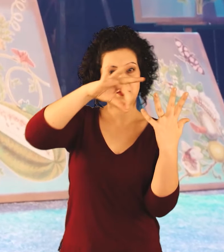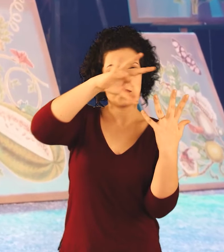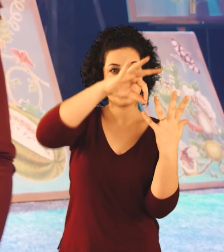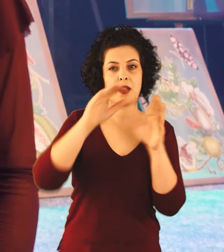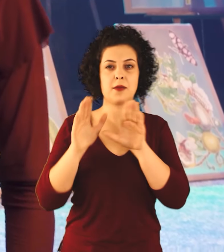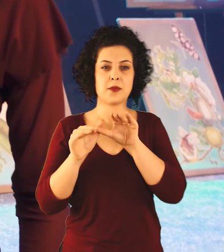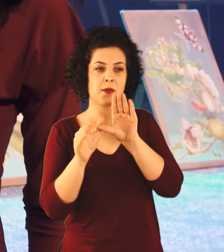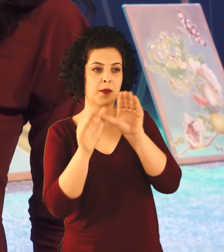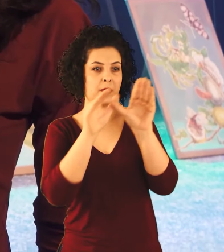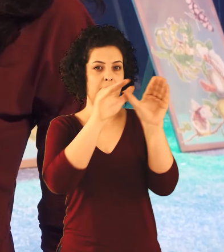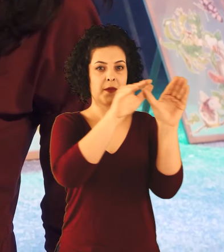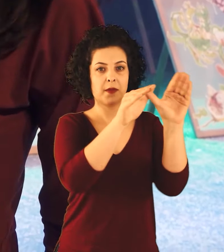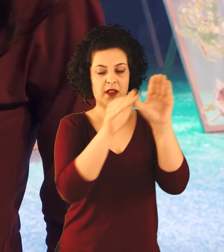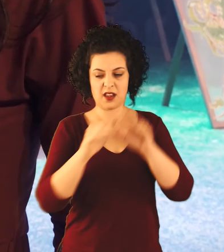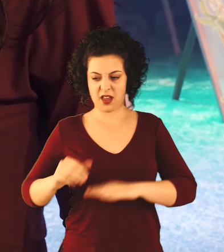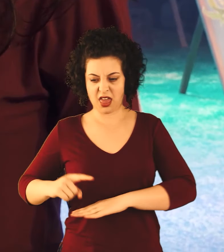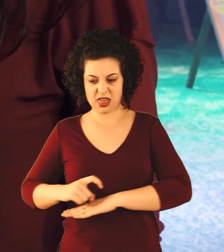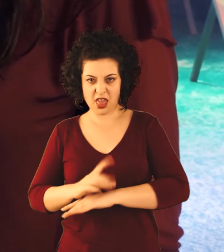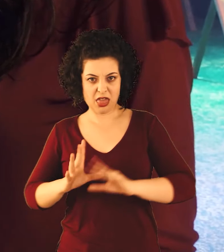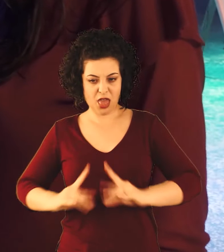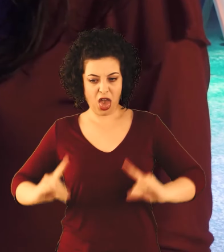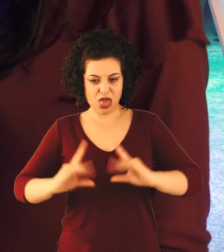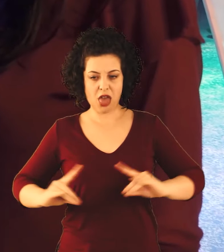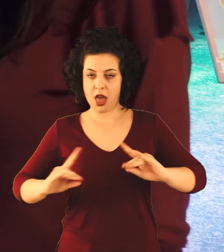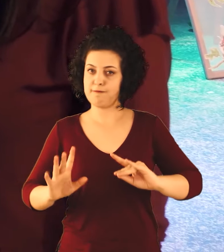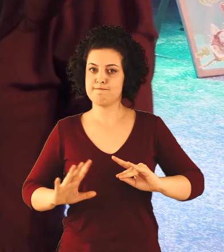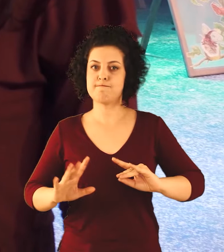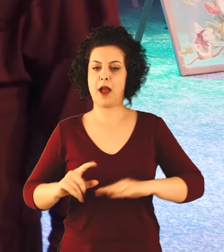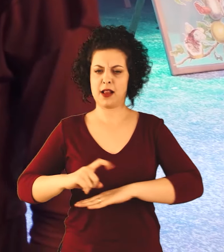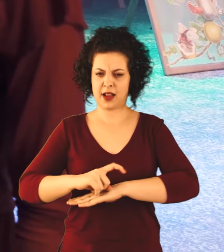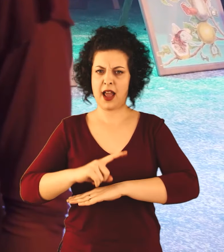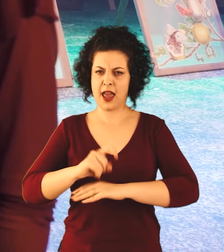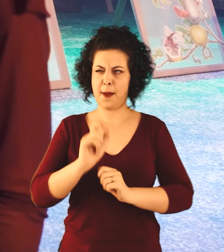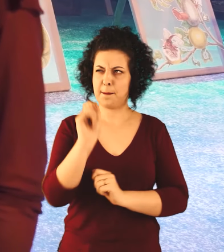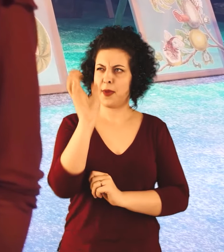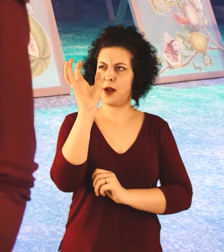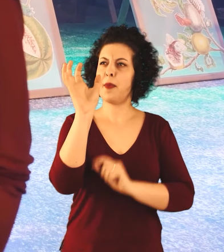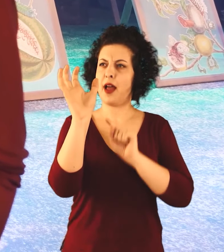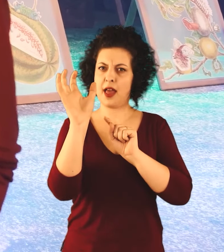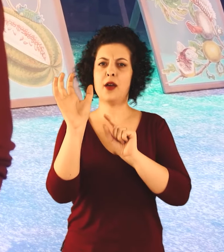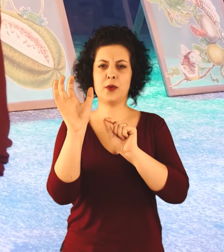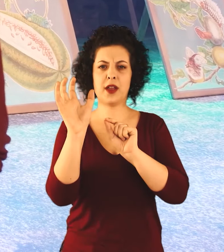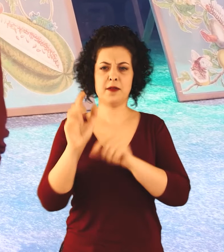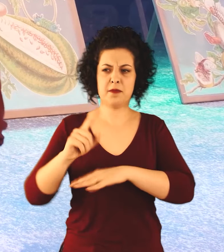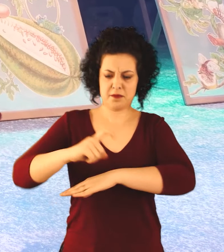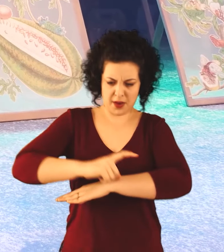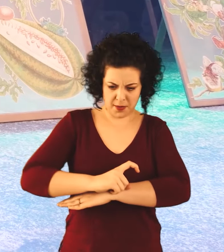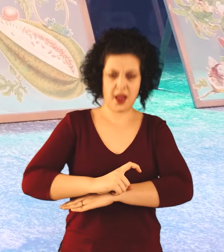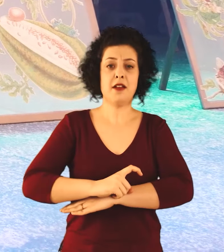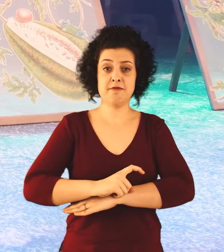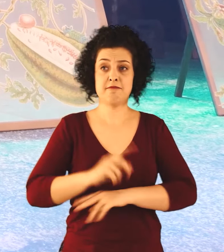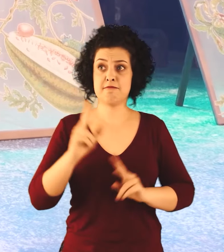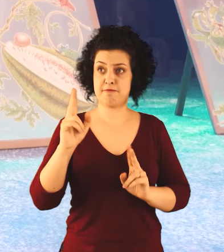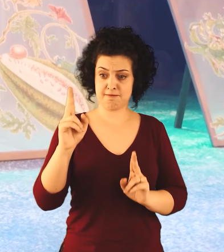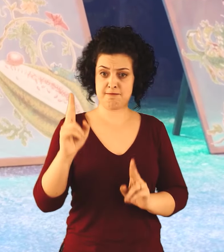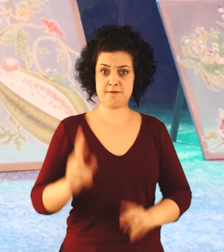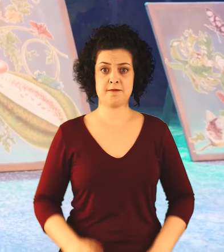borboleta. Eles não vêm da lama, como nos disseram. Então a lagarta é a mariposa. E a mariposa é a lagarta.